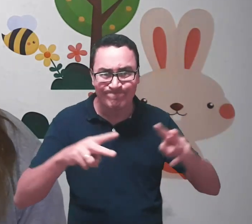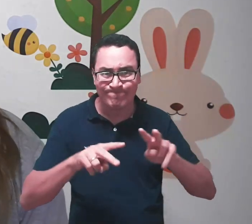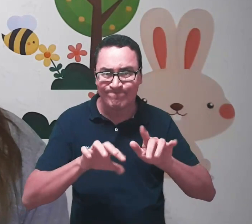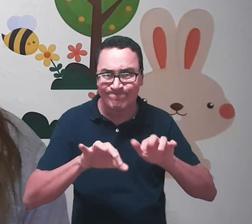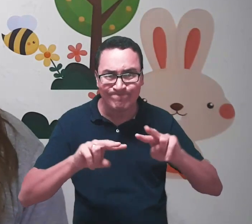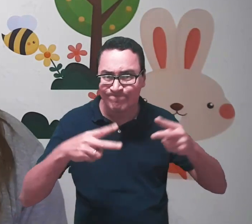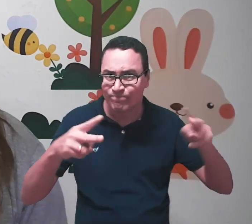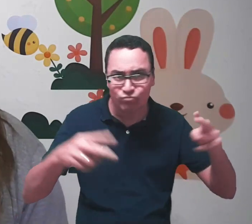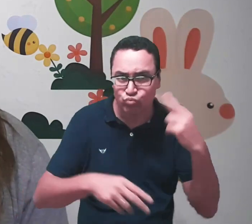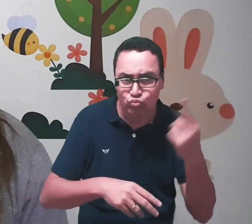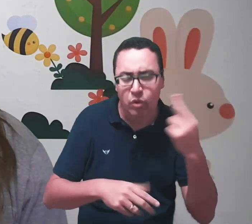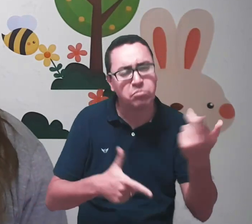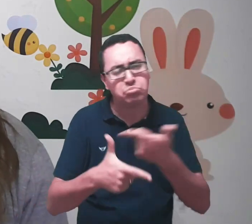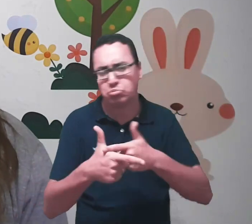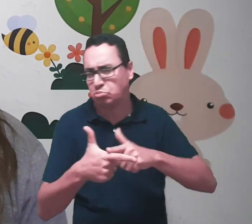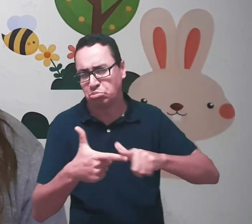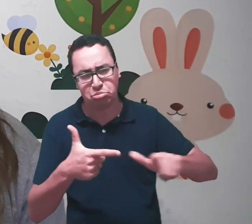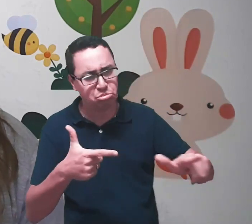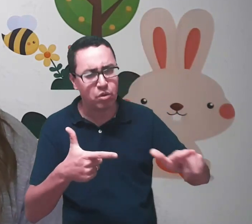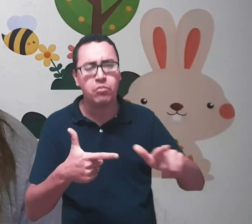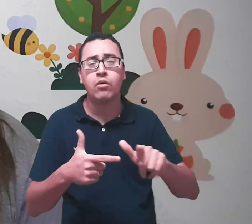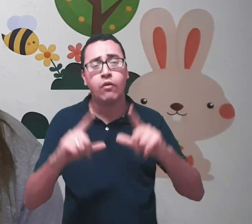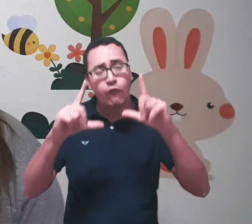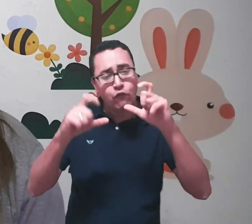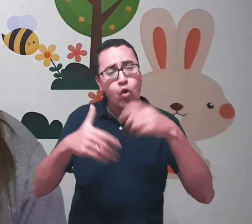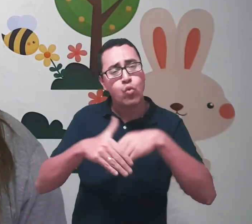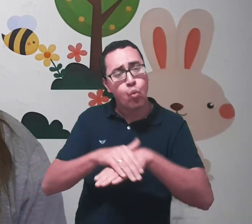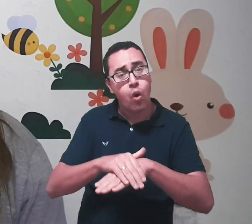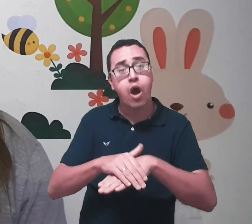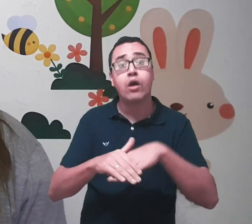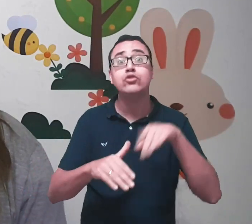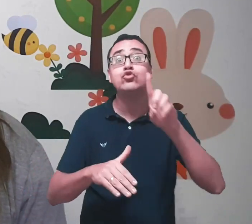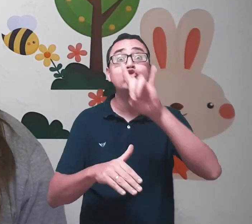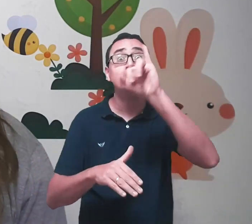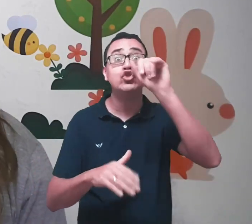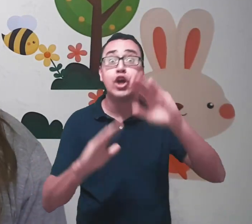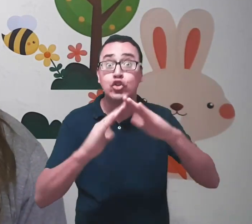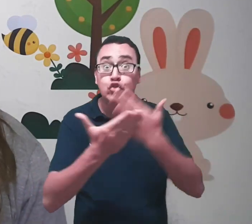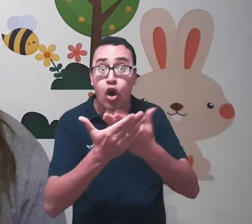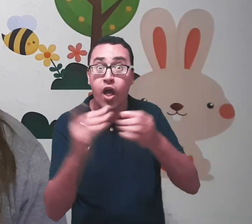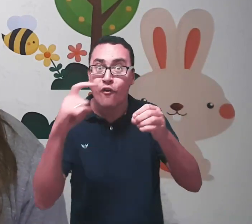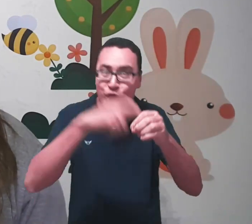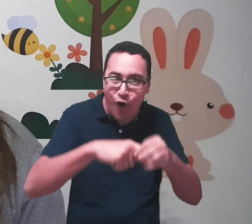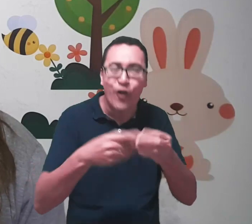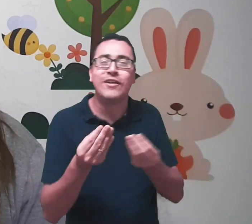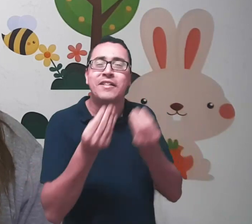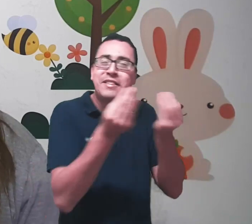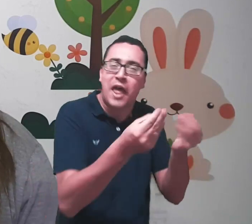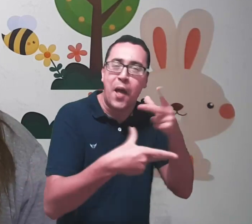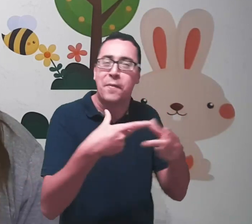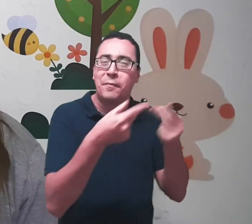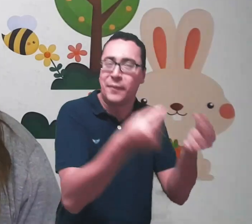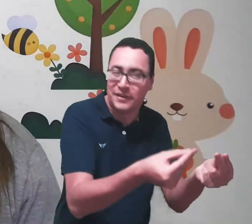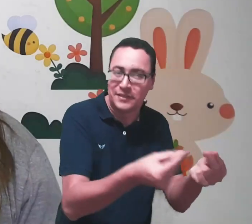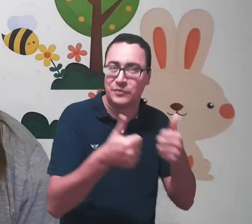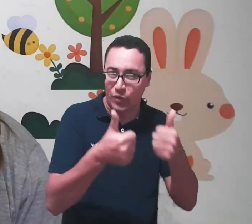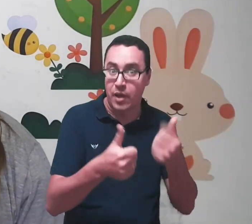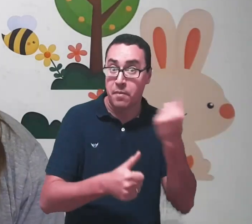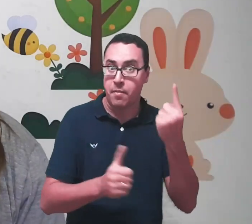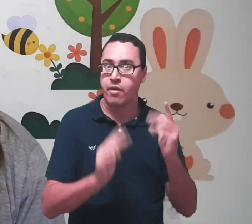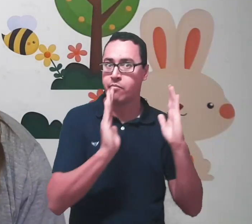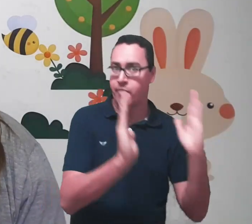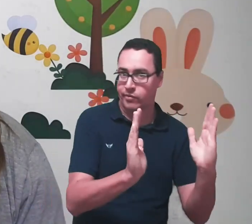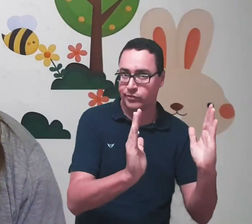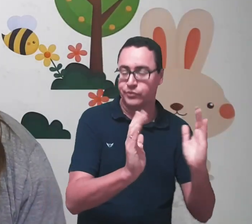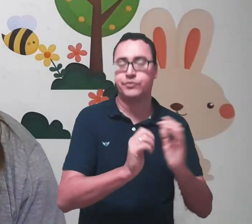compartilhar, guarde com você. E aí quando nós retornarmos lá para a escola, você entrega de presente para eles, tá bom? Então essa